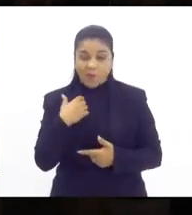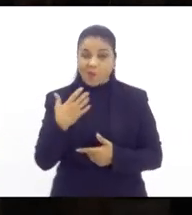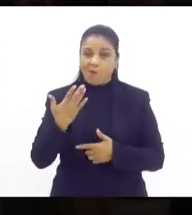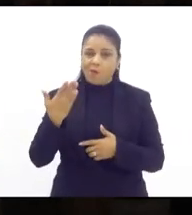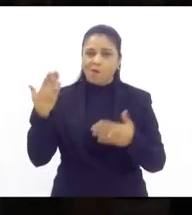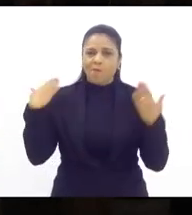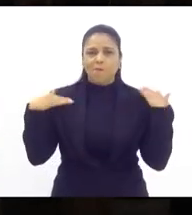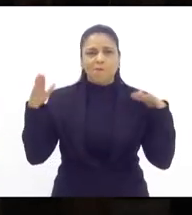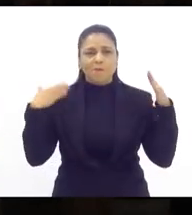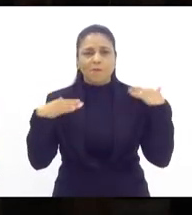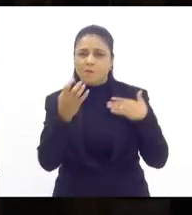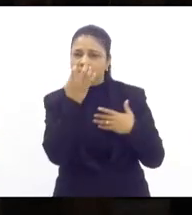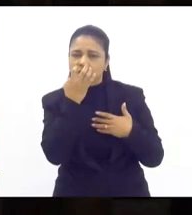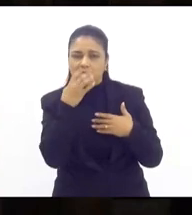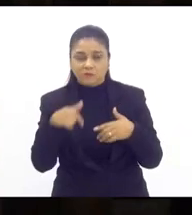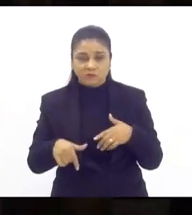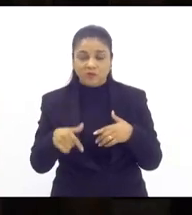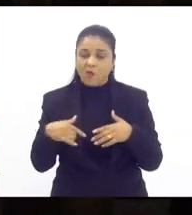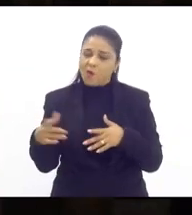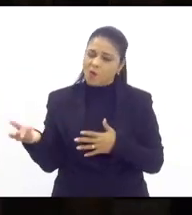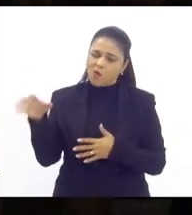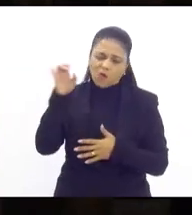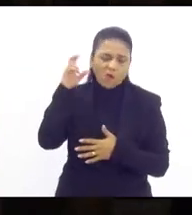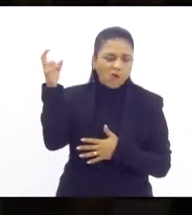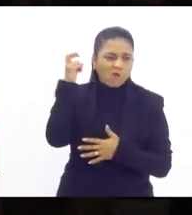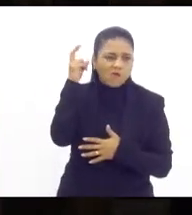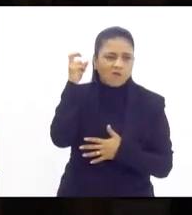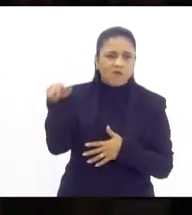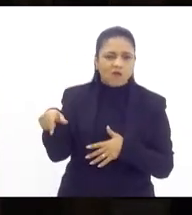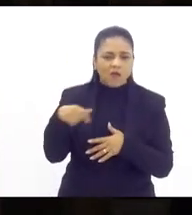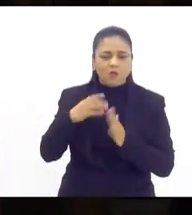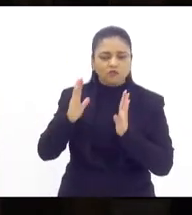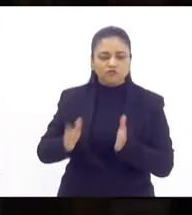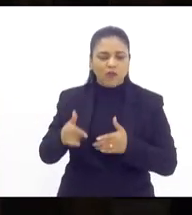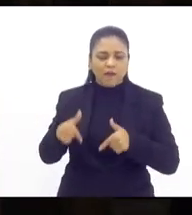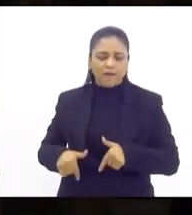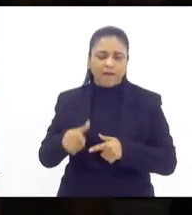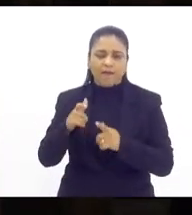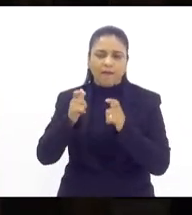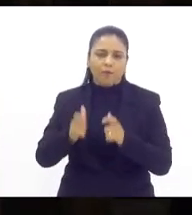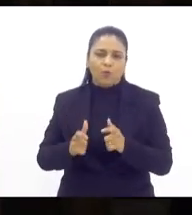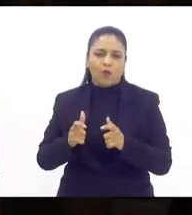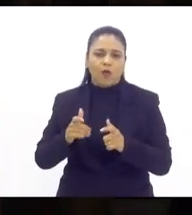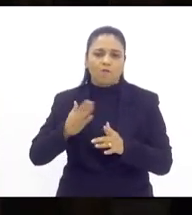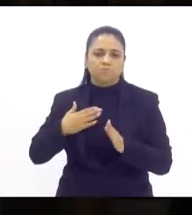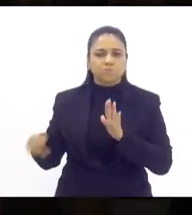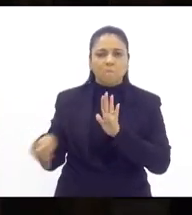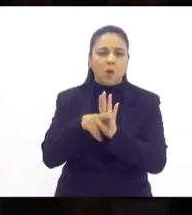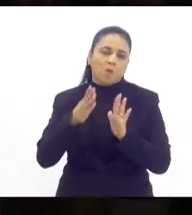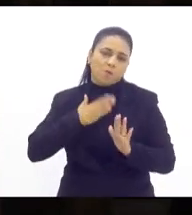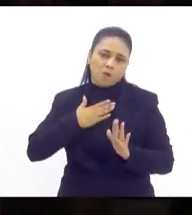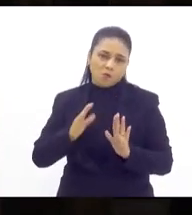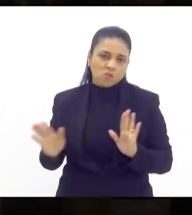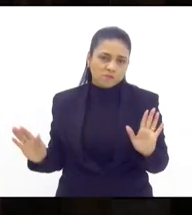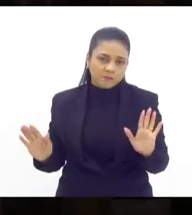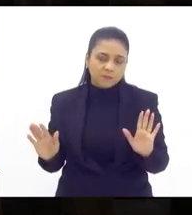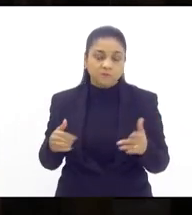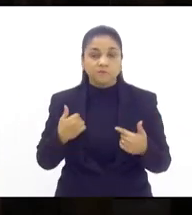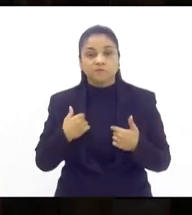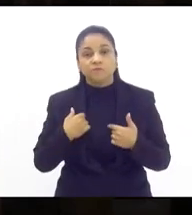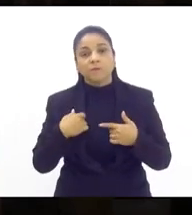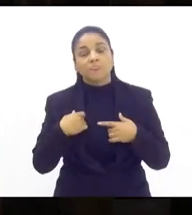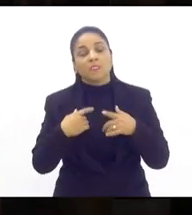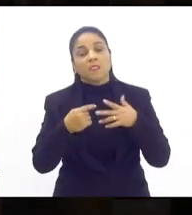ouvia a fala de um dos ambulantes falando aqui eu já tenho um lugar marcado ninguém pode colocar barraca e eu queria destacar também